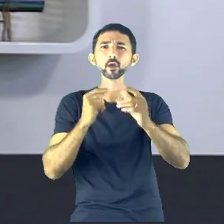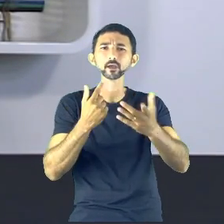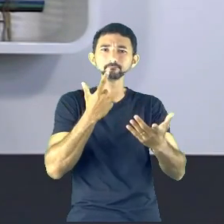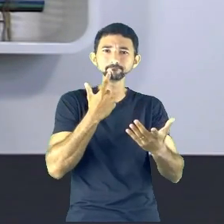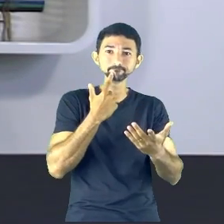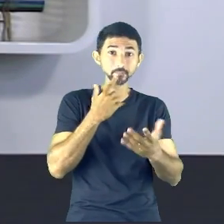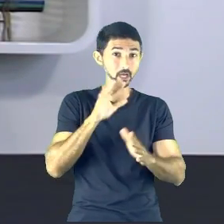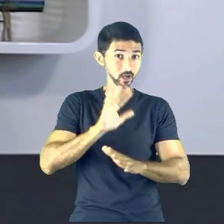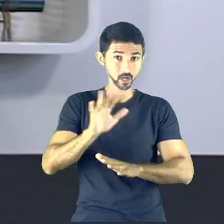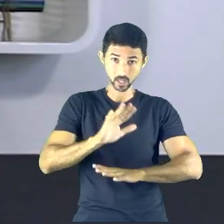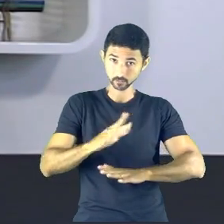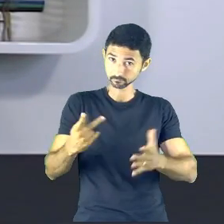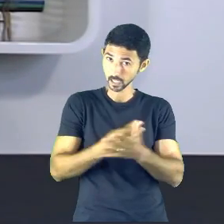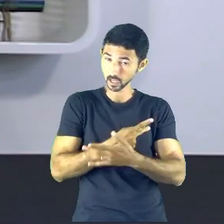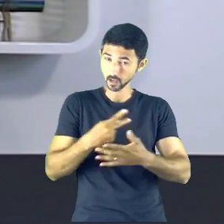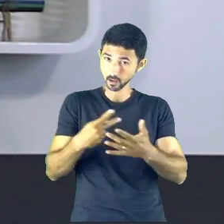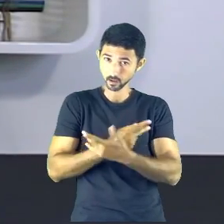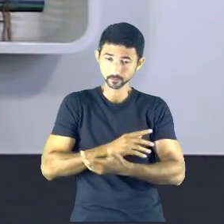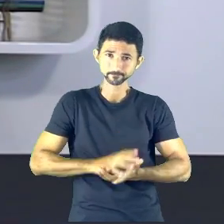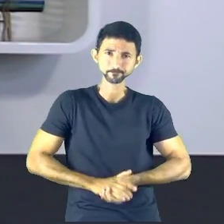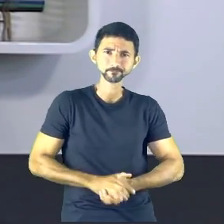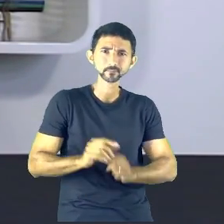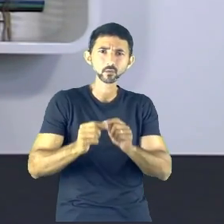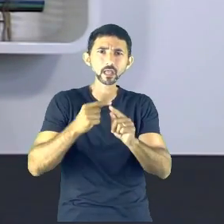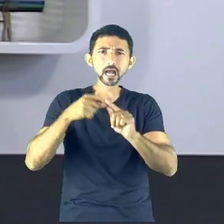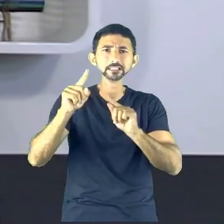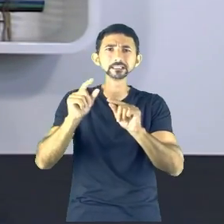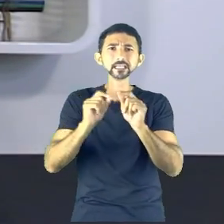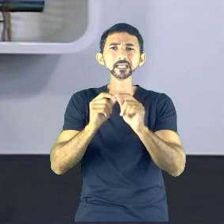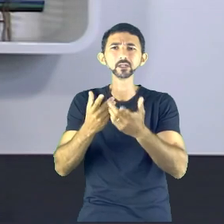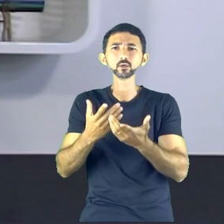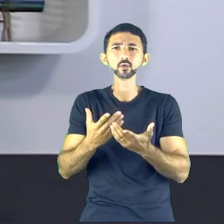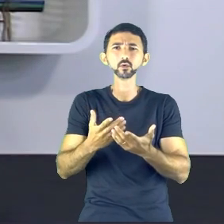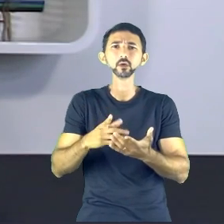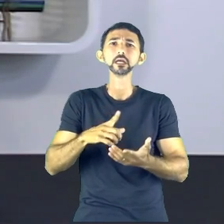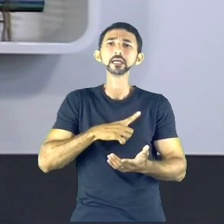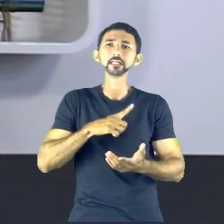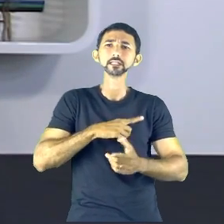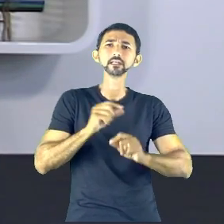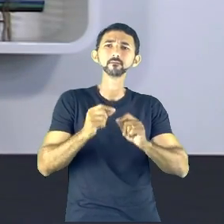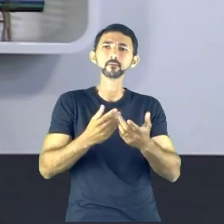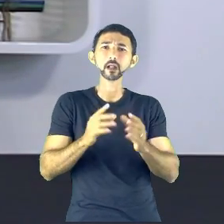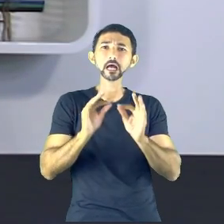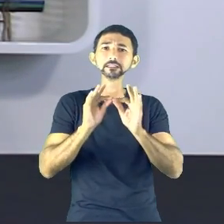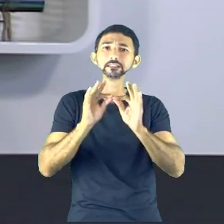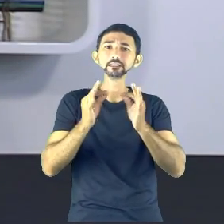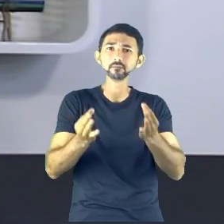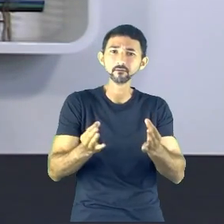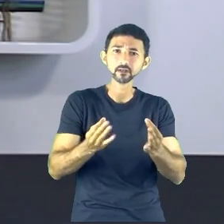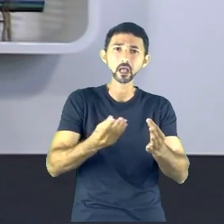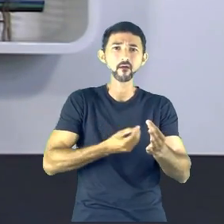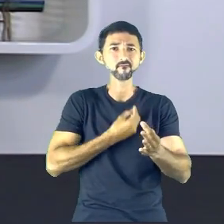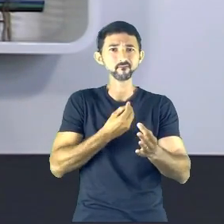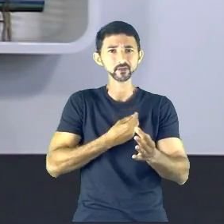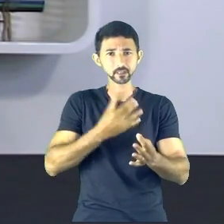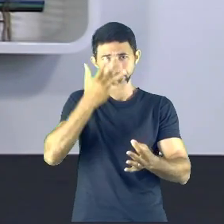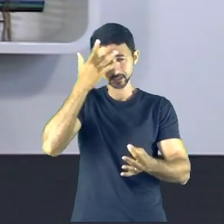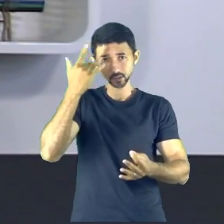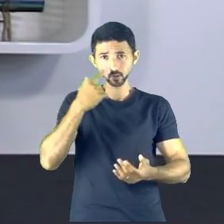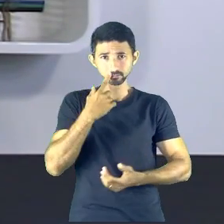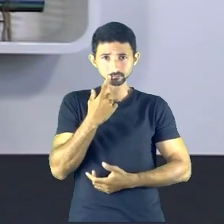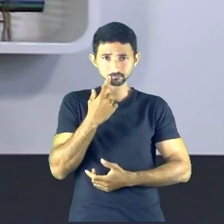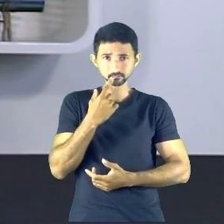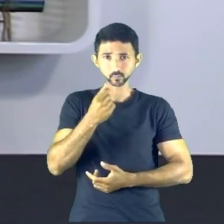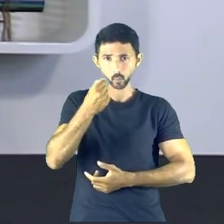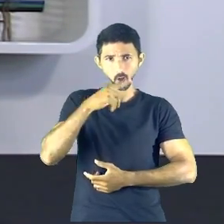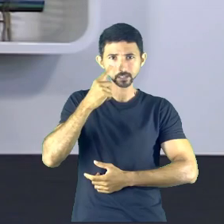essa galera aí tá redondamente enganada. Na verdade, os acentos eles existem para simplificar a nossa